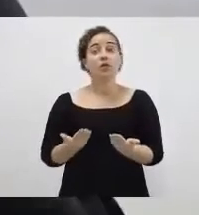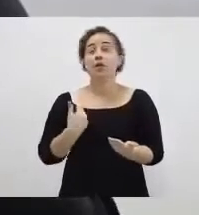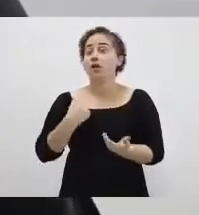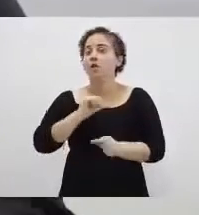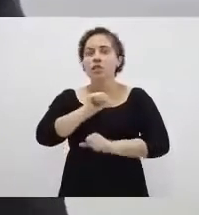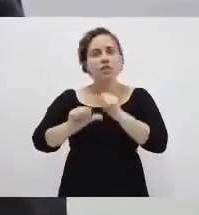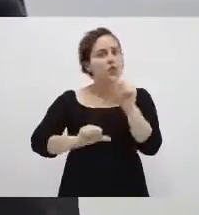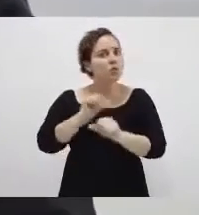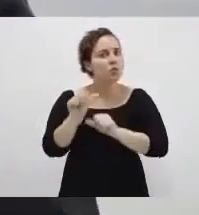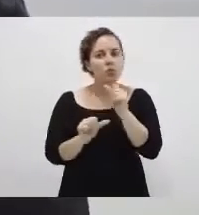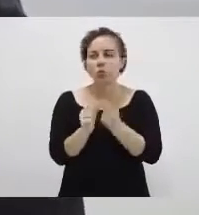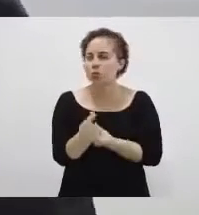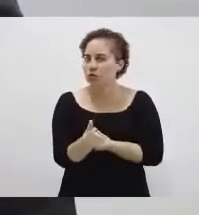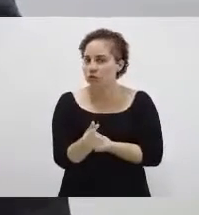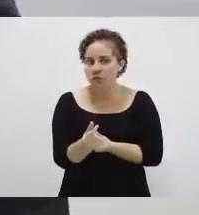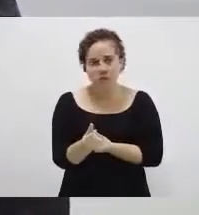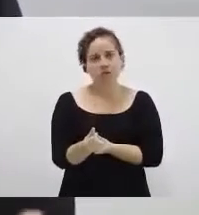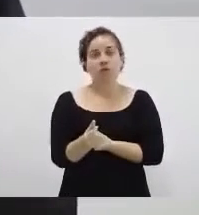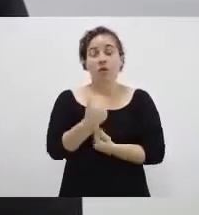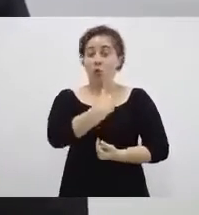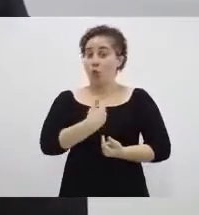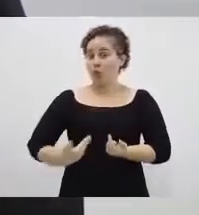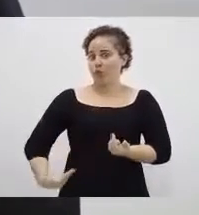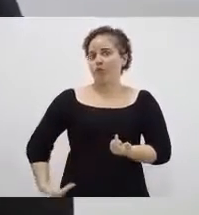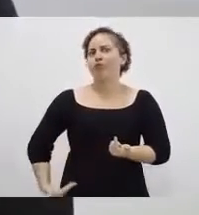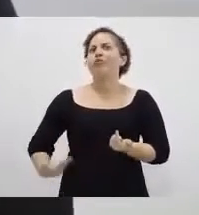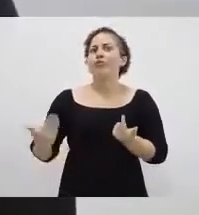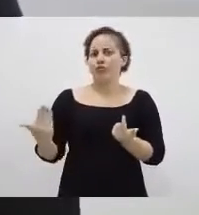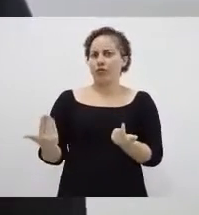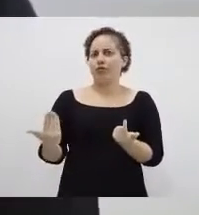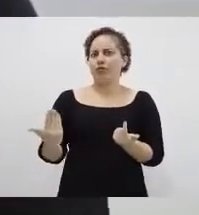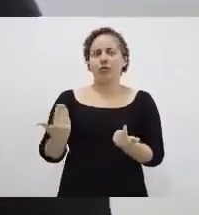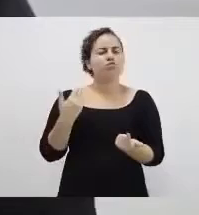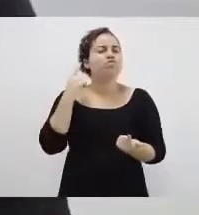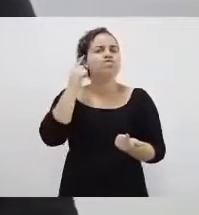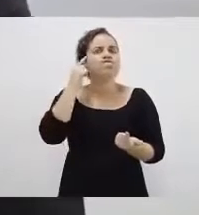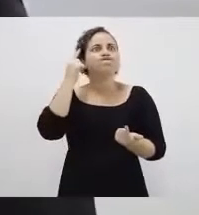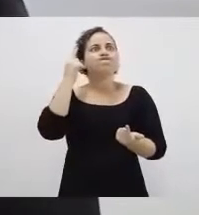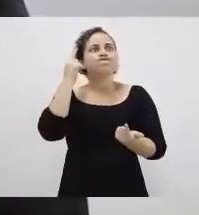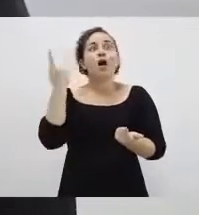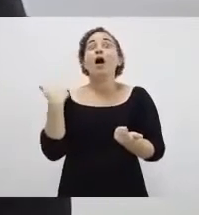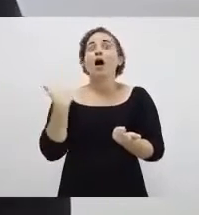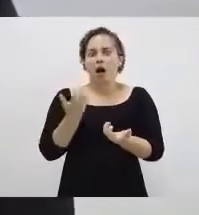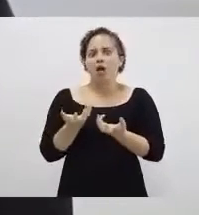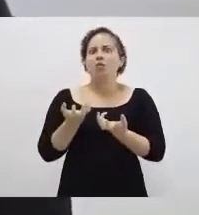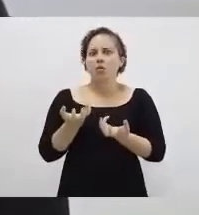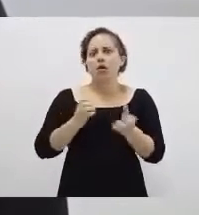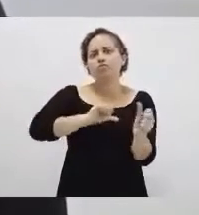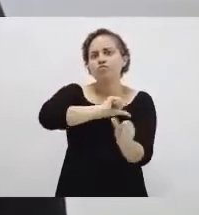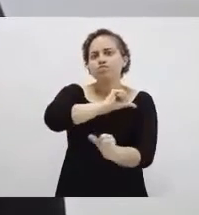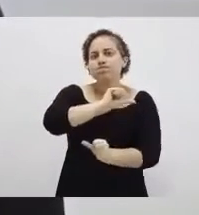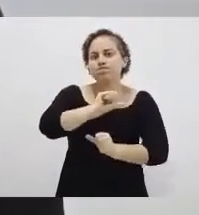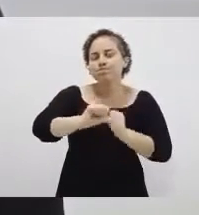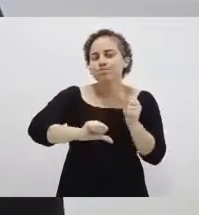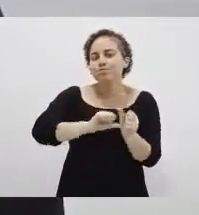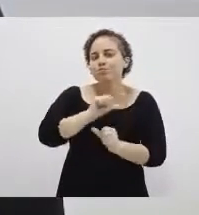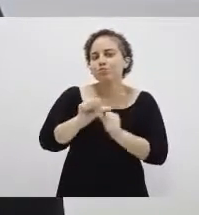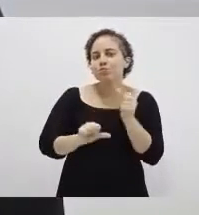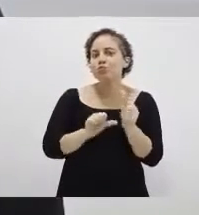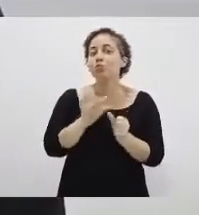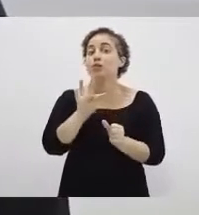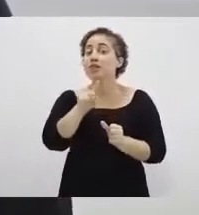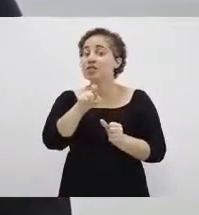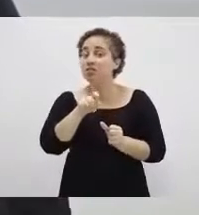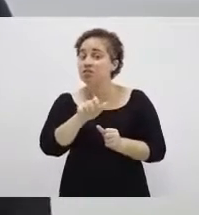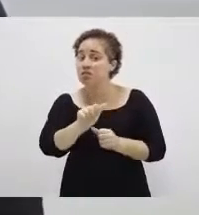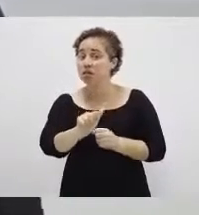indefinida, até que o governo, por algum acaso, determine se ele quer mexer ou não nessa taxa de